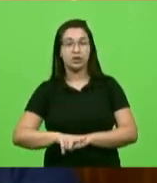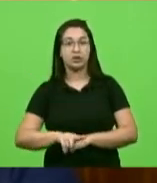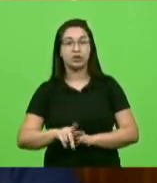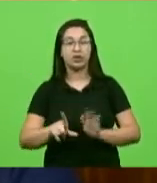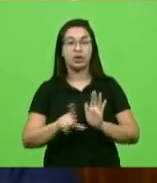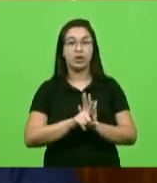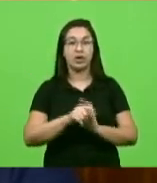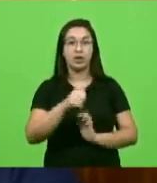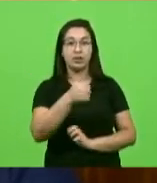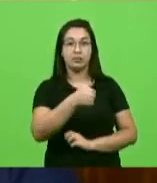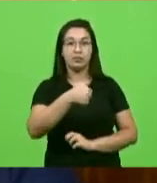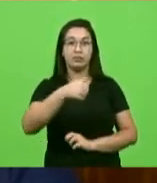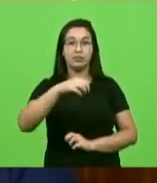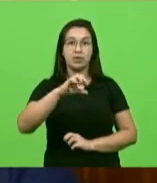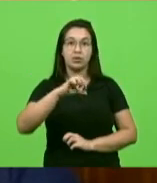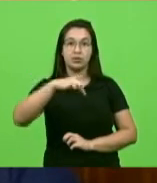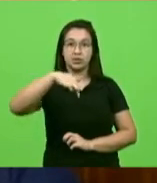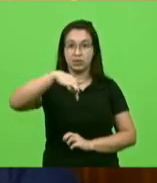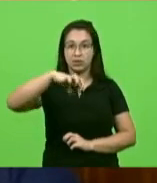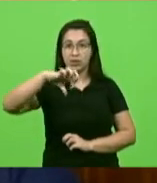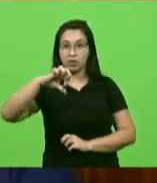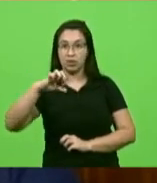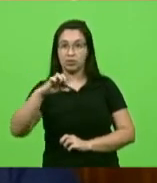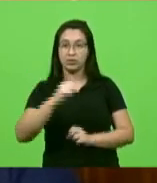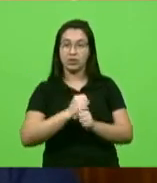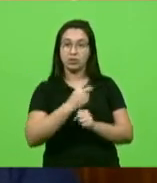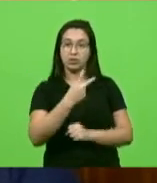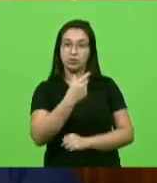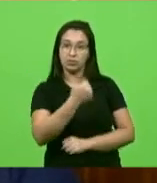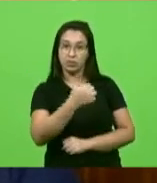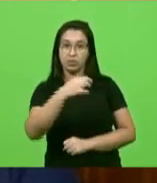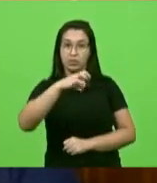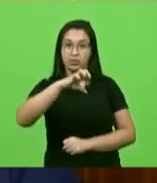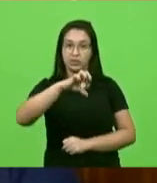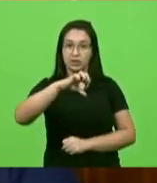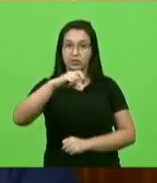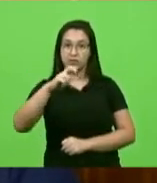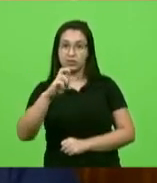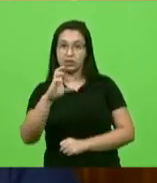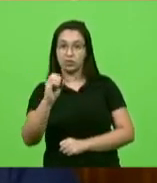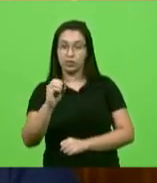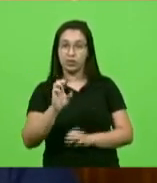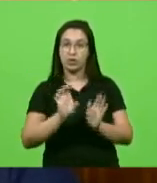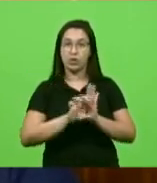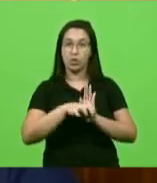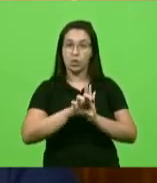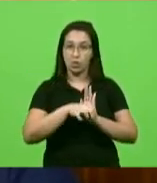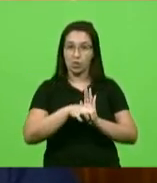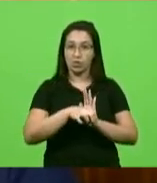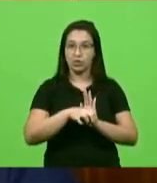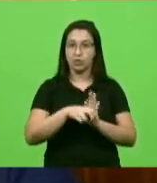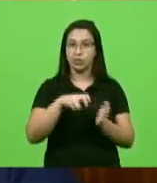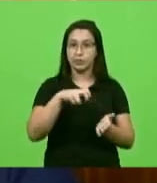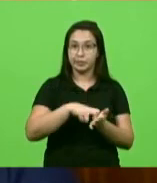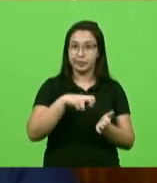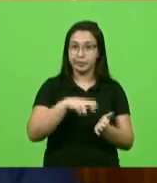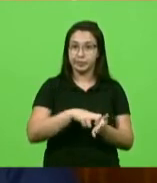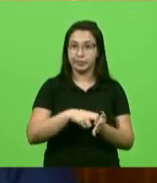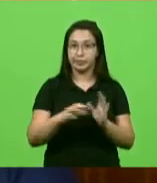a Lei nº 1079, de 1950, e pelo Código de Processo Penal para o seu, pelo seu